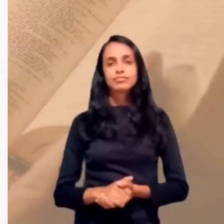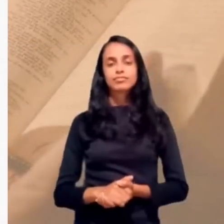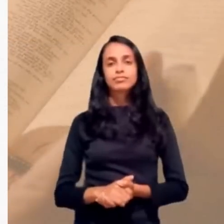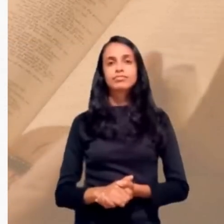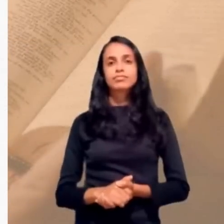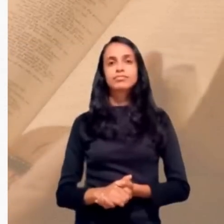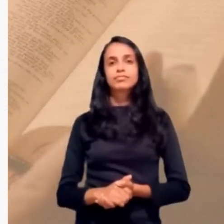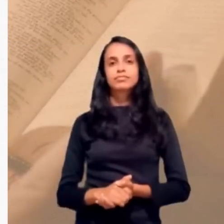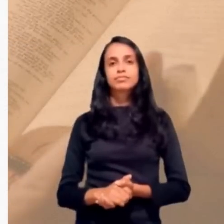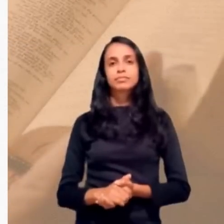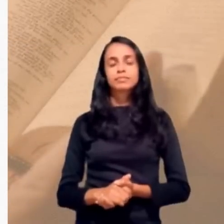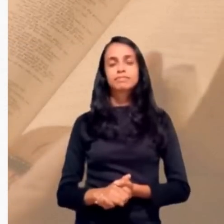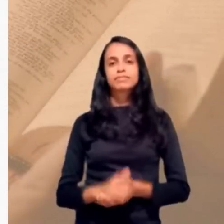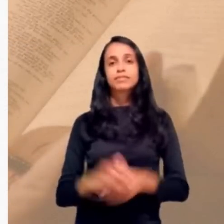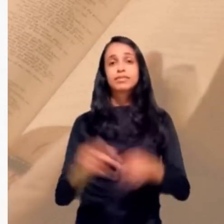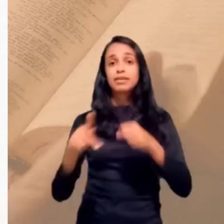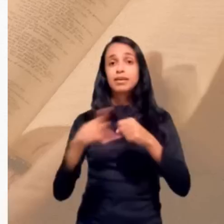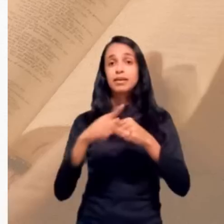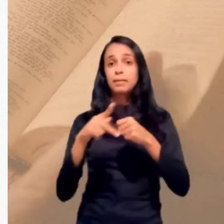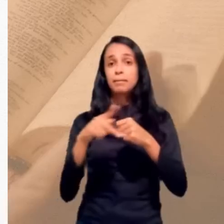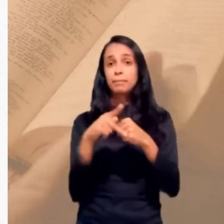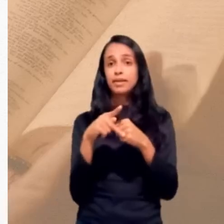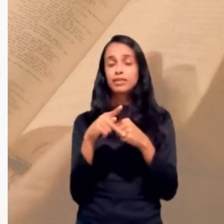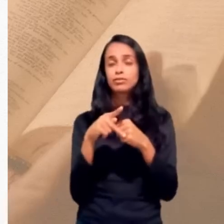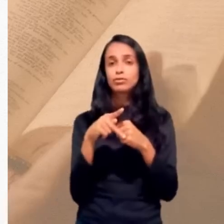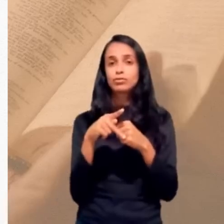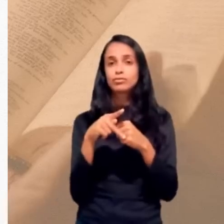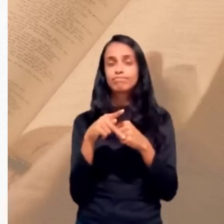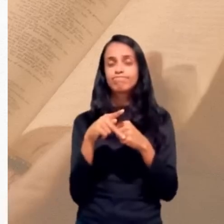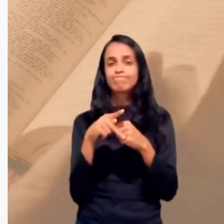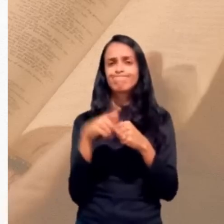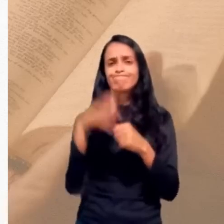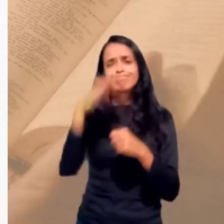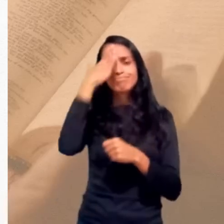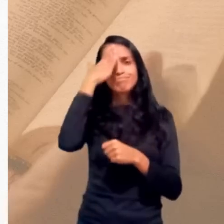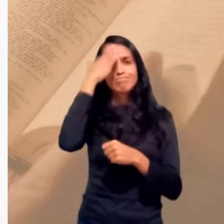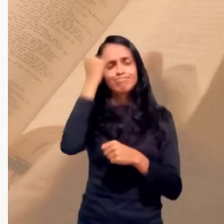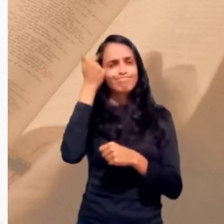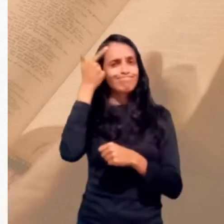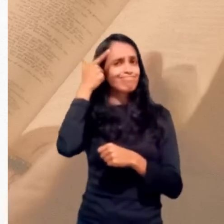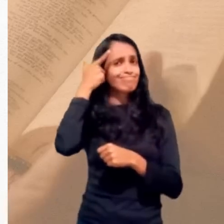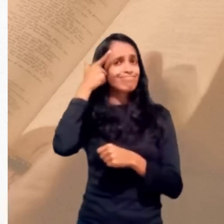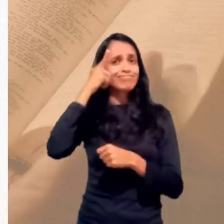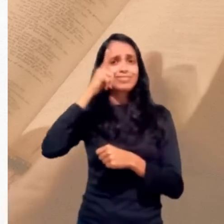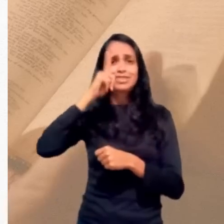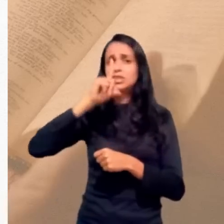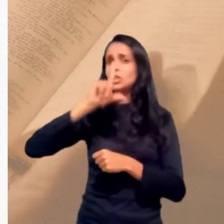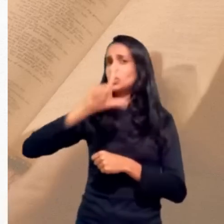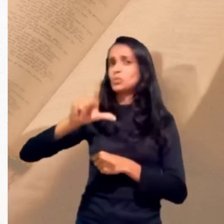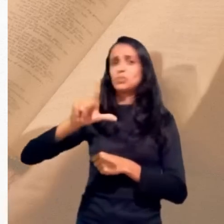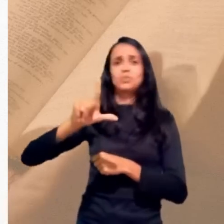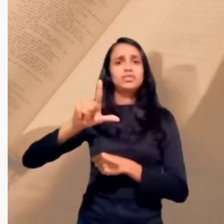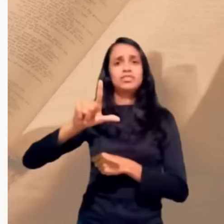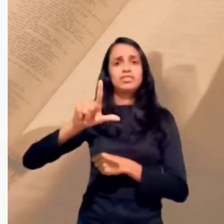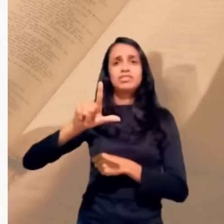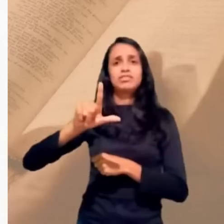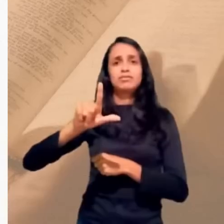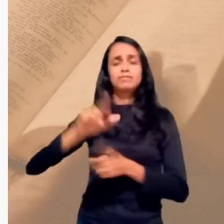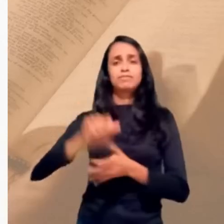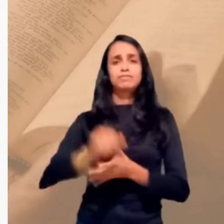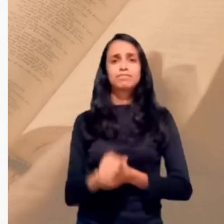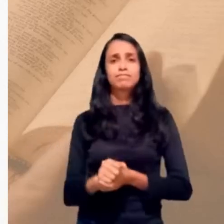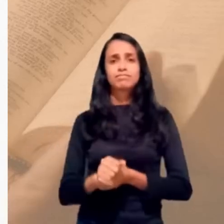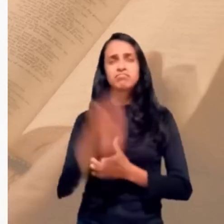Até então, Pedro não estava apto para fazer isso, nem mesmo para compreender